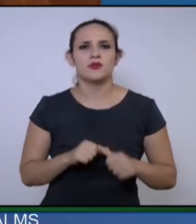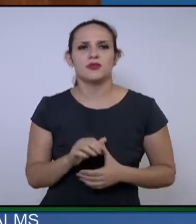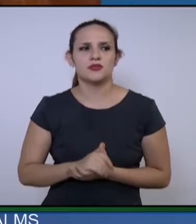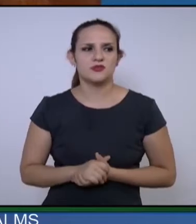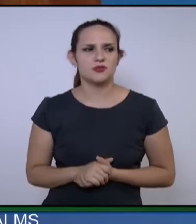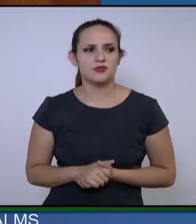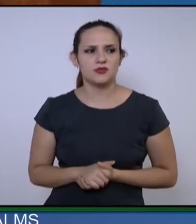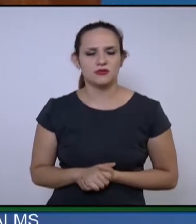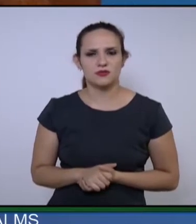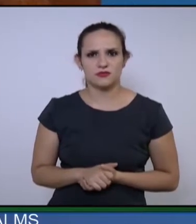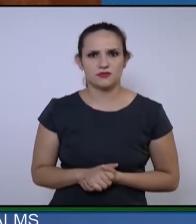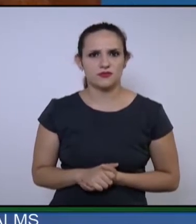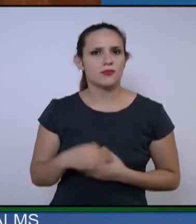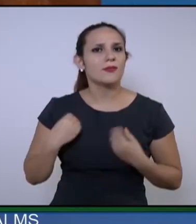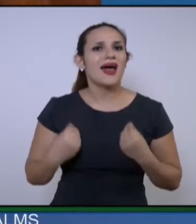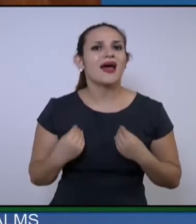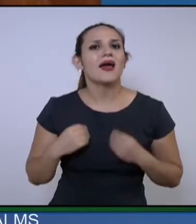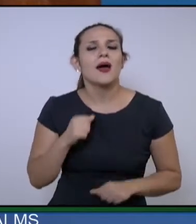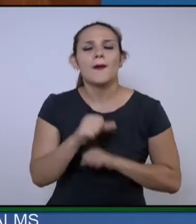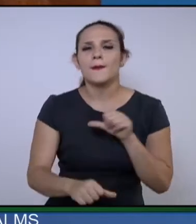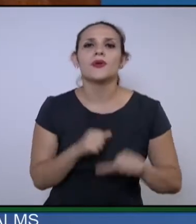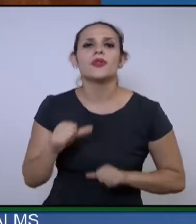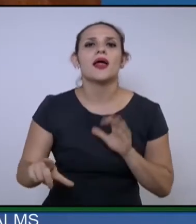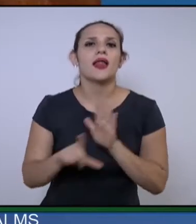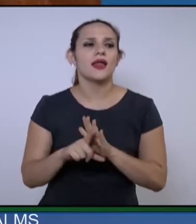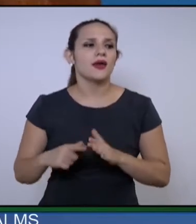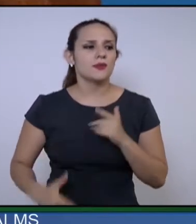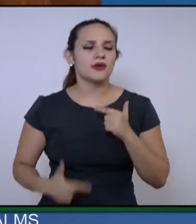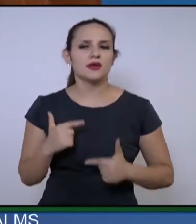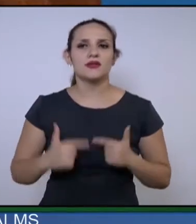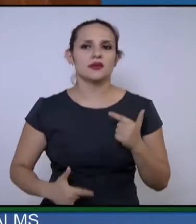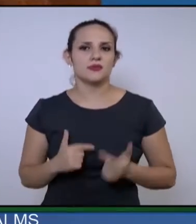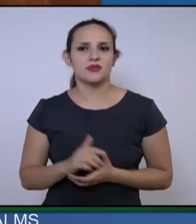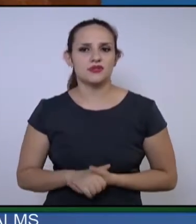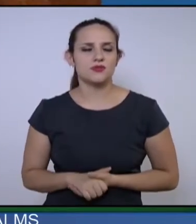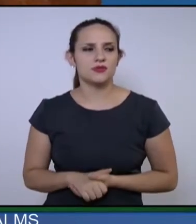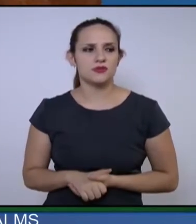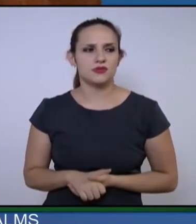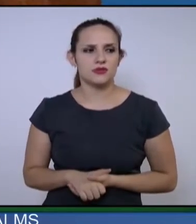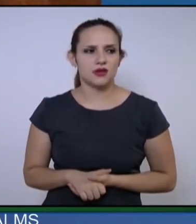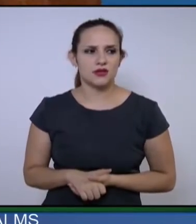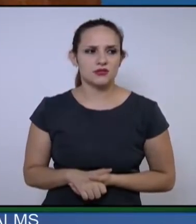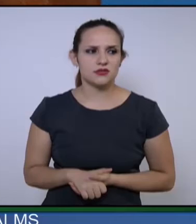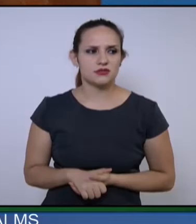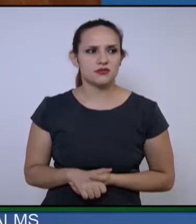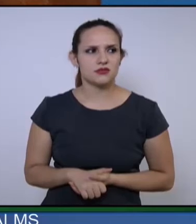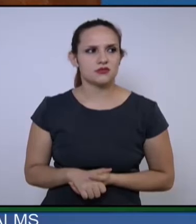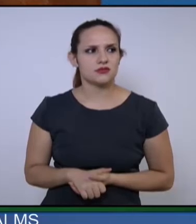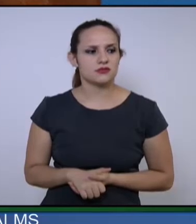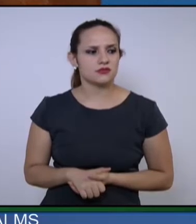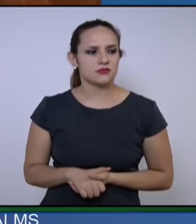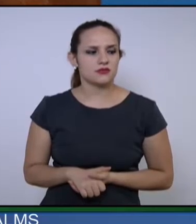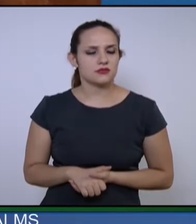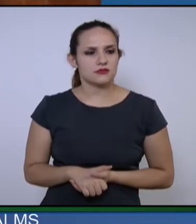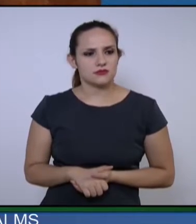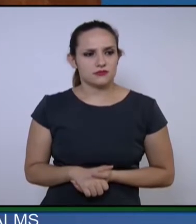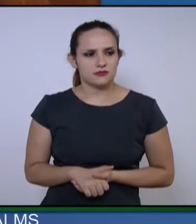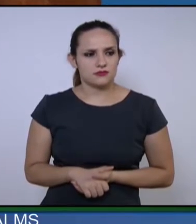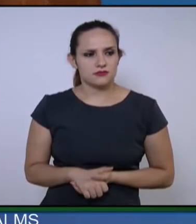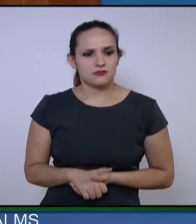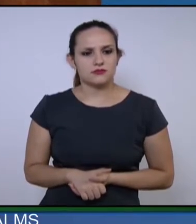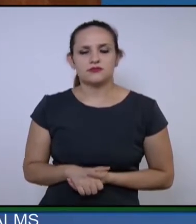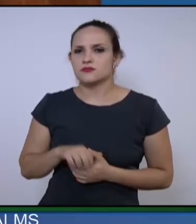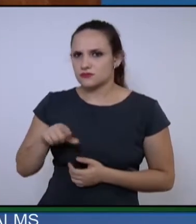nada o tratamento da política que nós temos na fronteira. Nós precisamos de repensar. Deputada Mara,